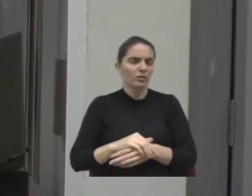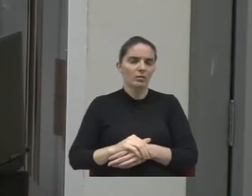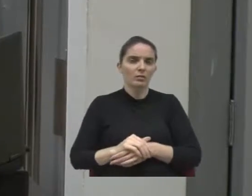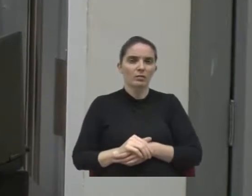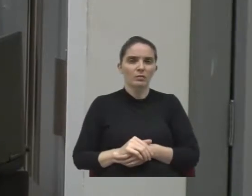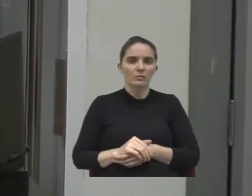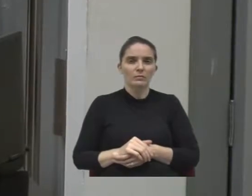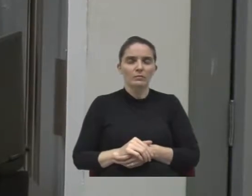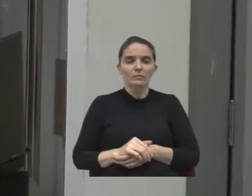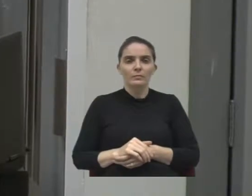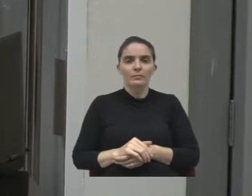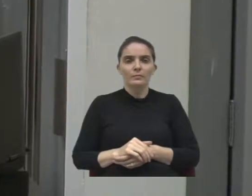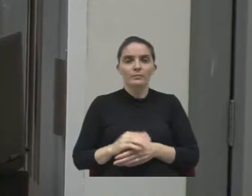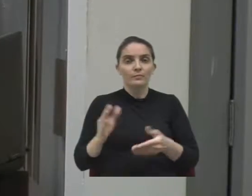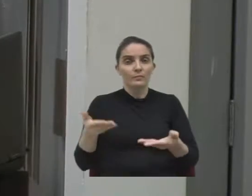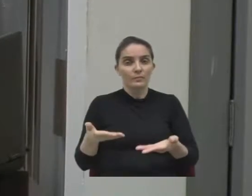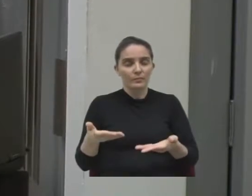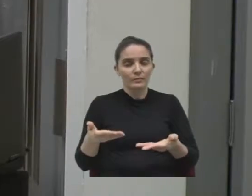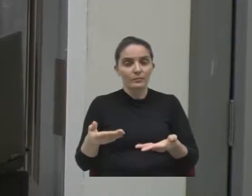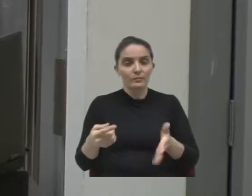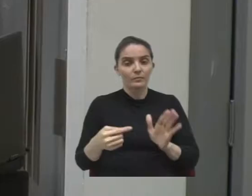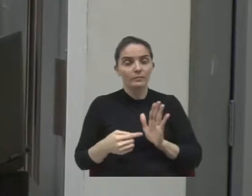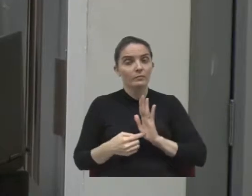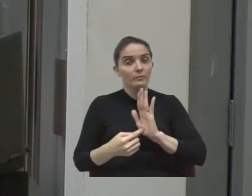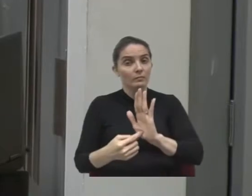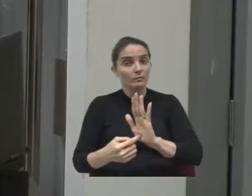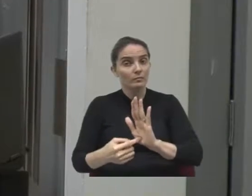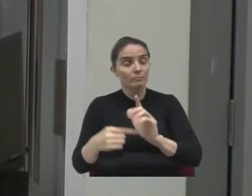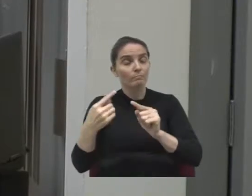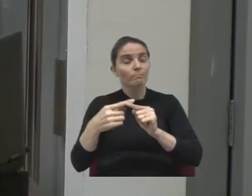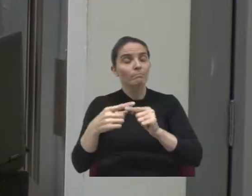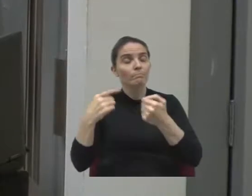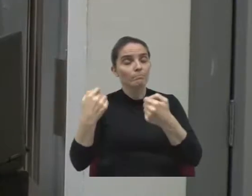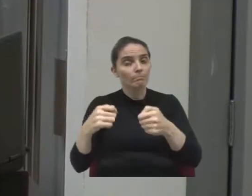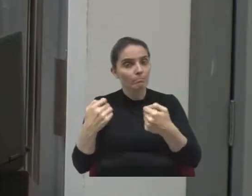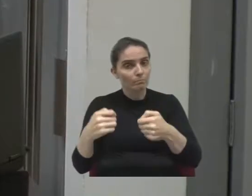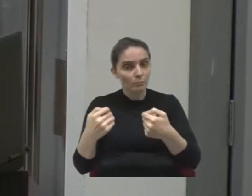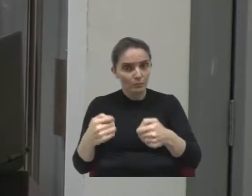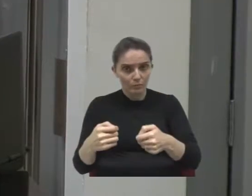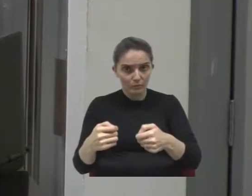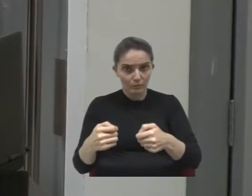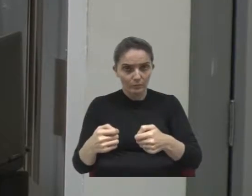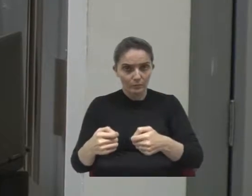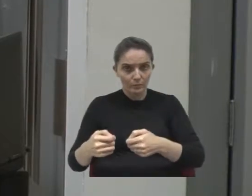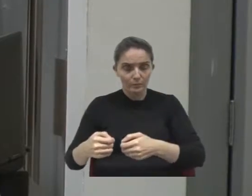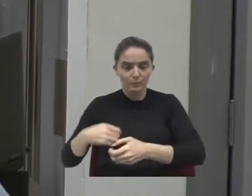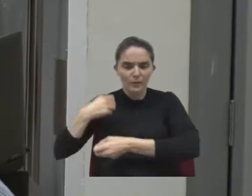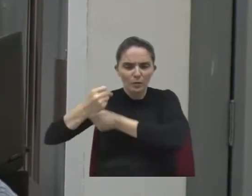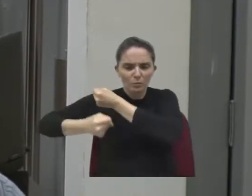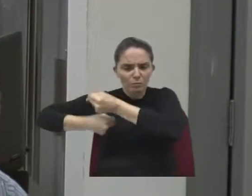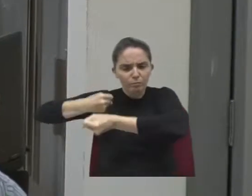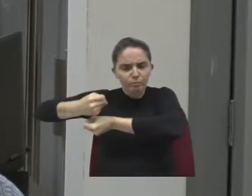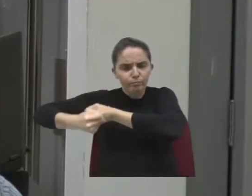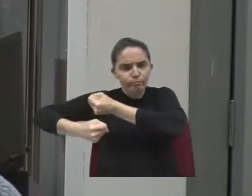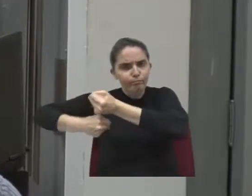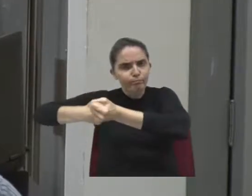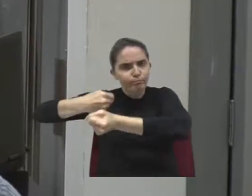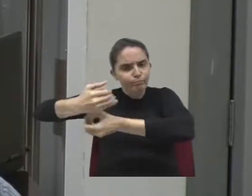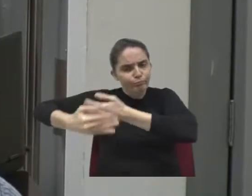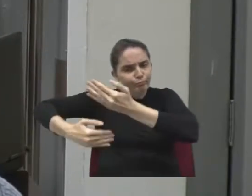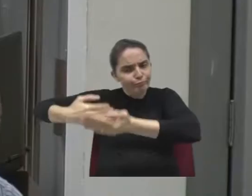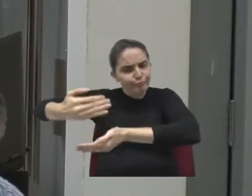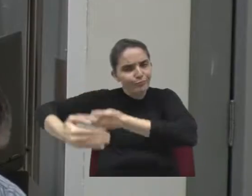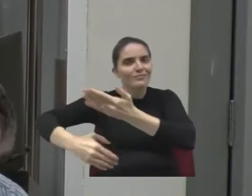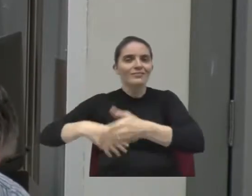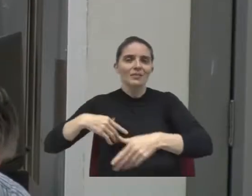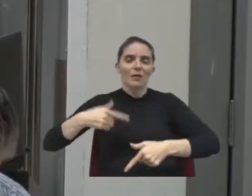está tendo à tona por questão de necessidade. Né? Há vários anos que já vem se discutindo toda essa questão de meio ambiente,